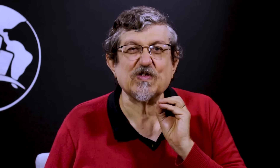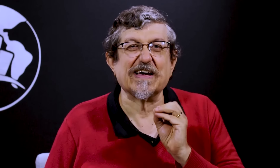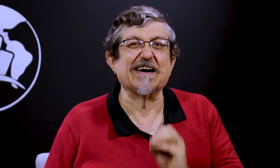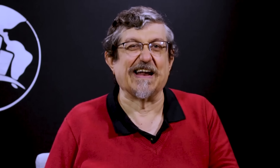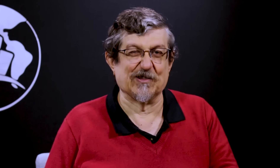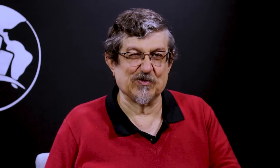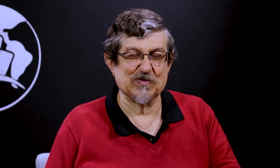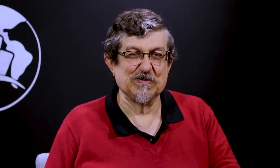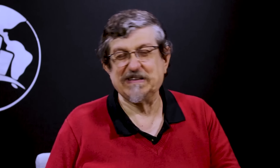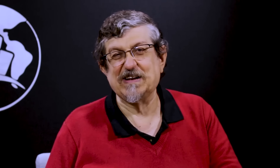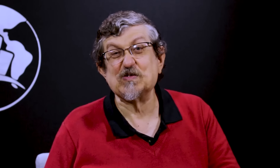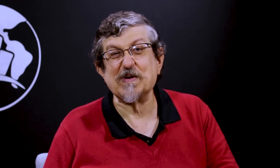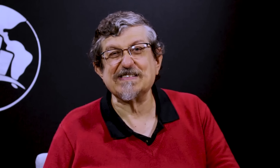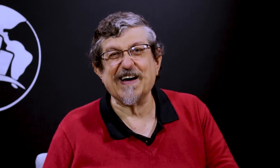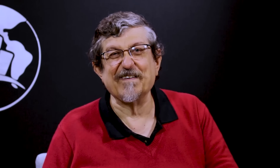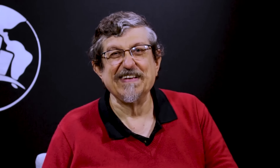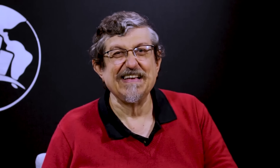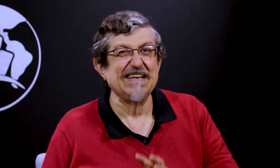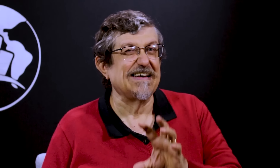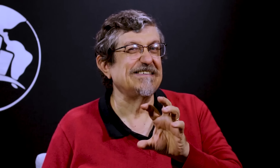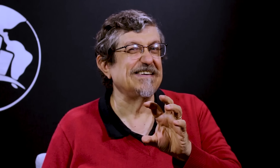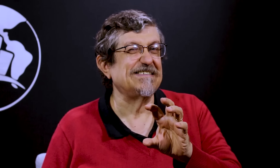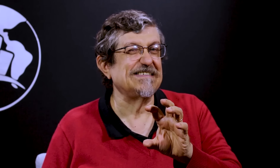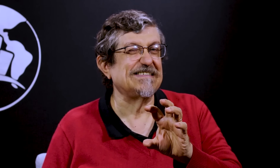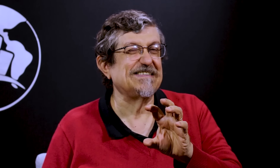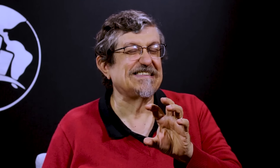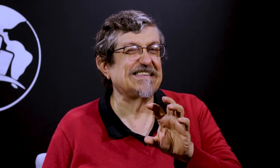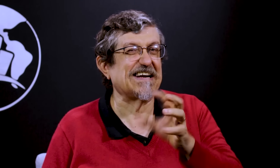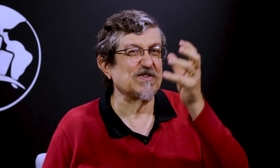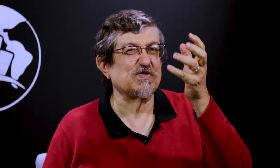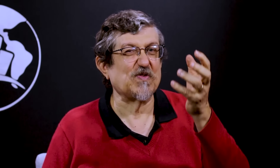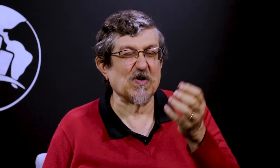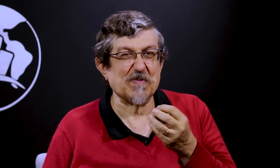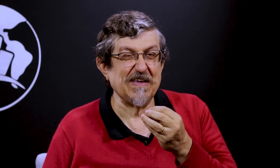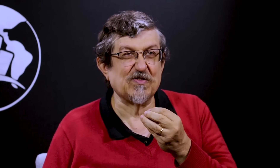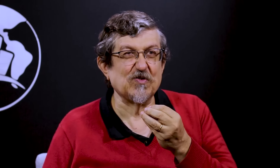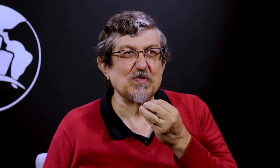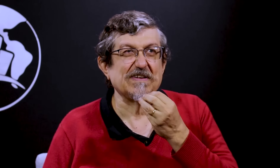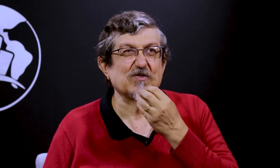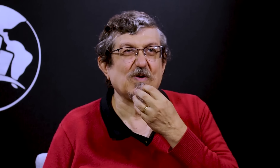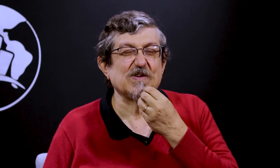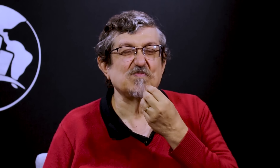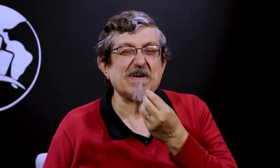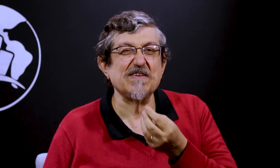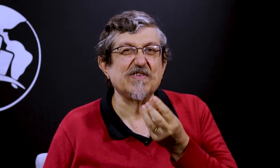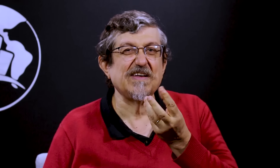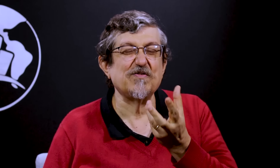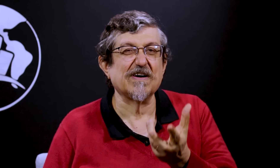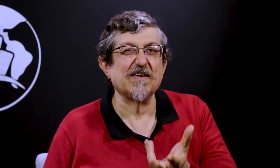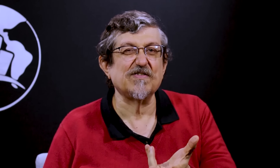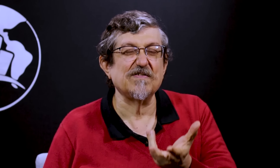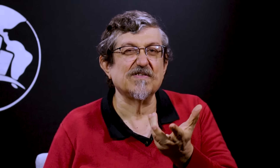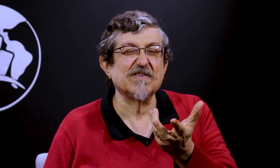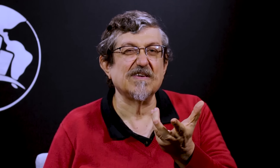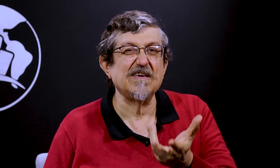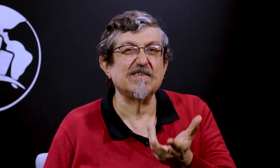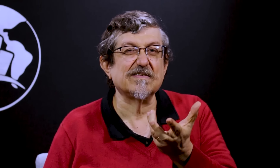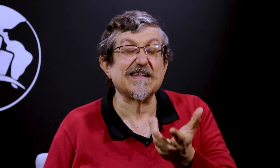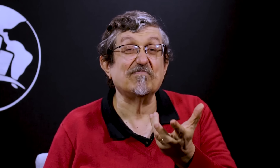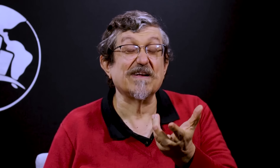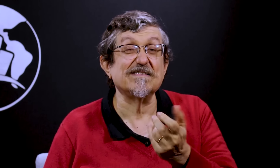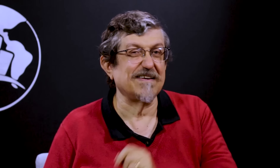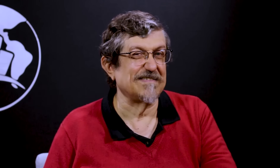nosso secreto de maneira especial, a gente transforma isso numa das coisas mais significativas